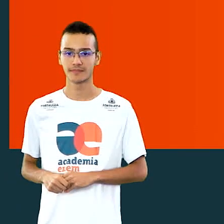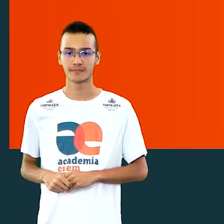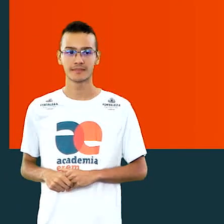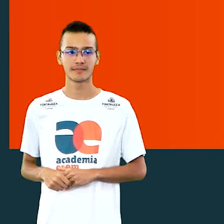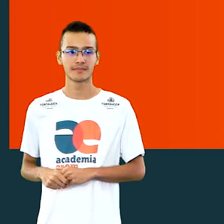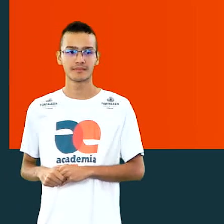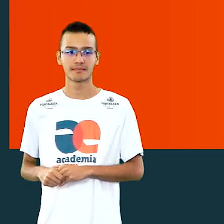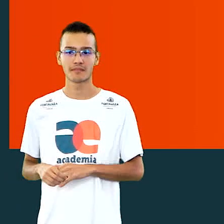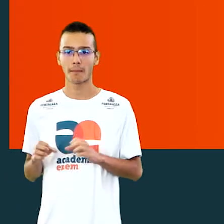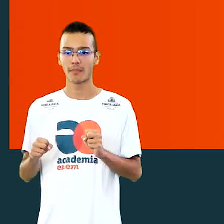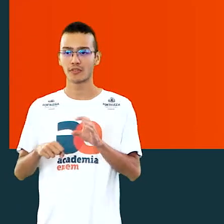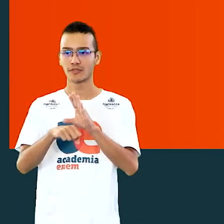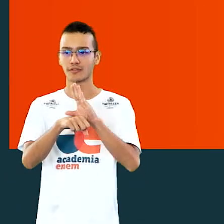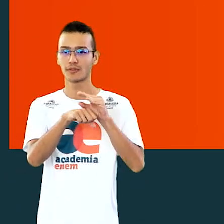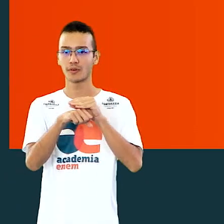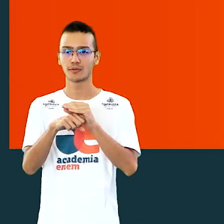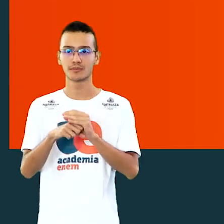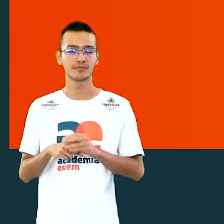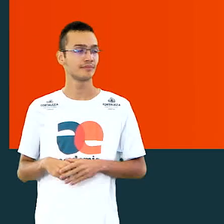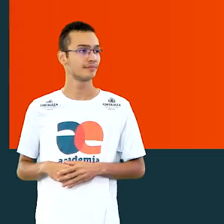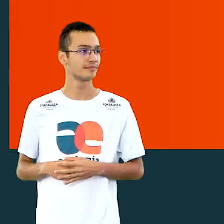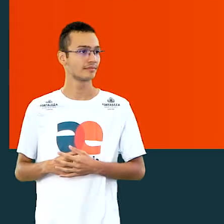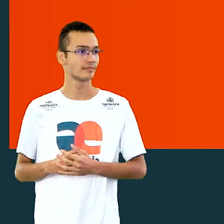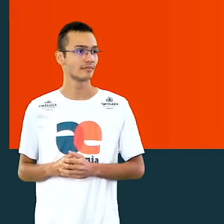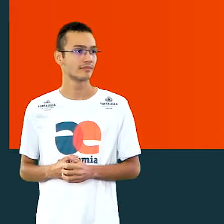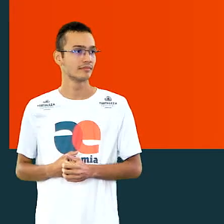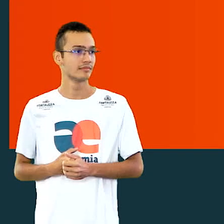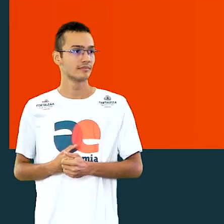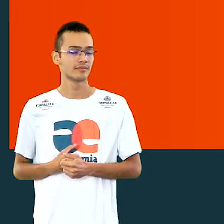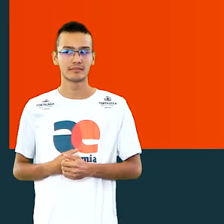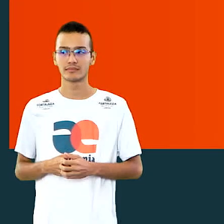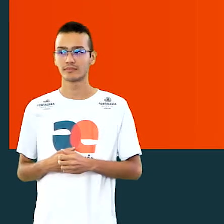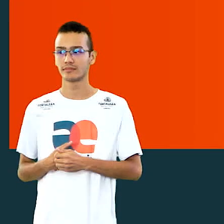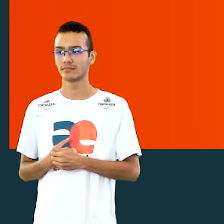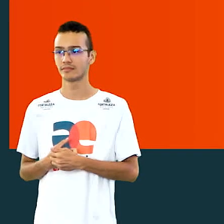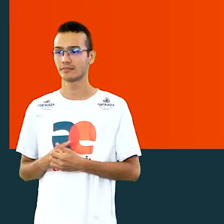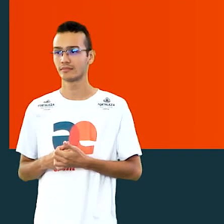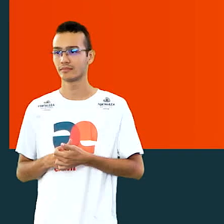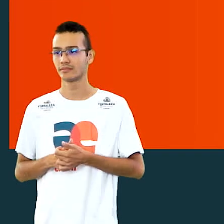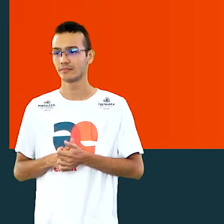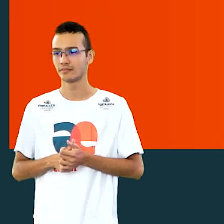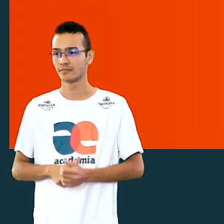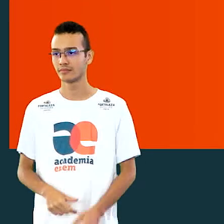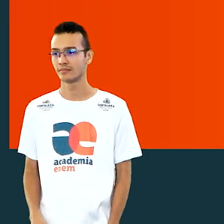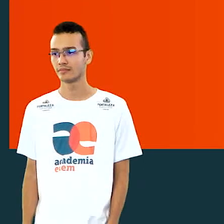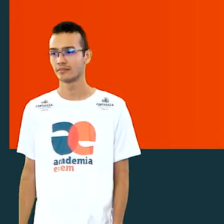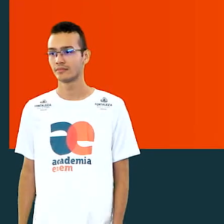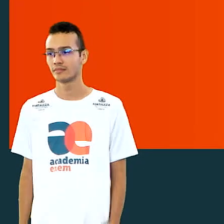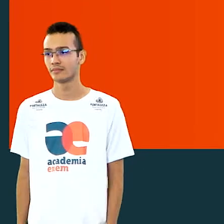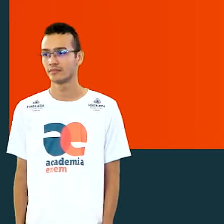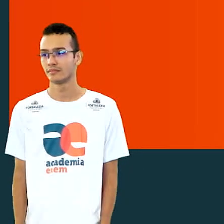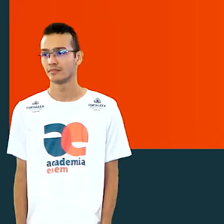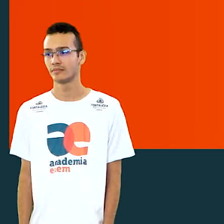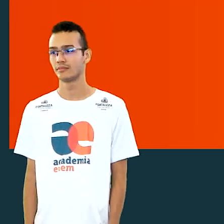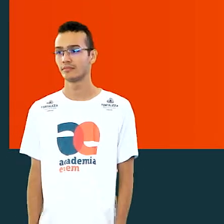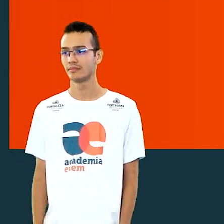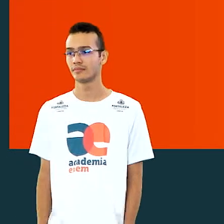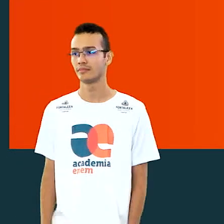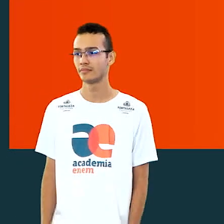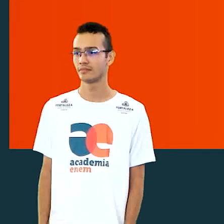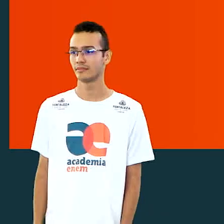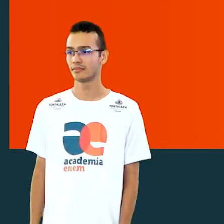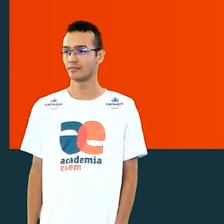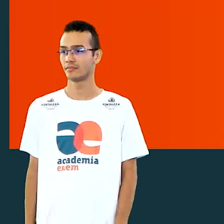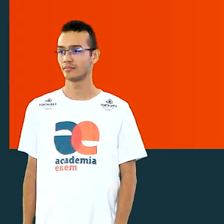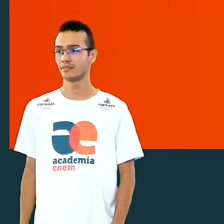Tira a fotinha de vocês, por favor. Quem quiser. Lembrando que tudo será disponibilizado para vocês. Tanto